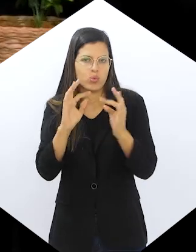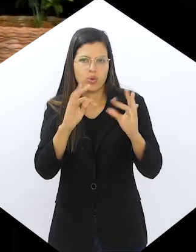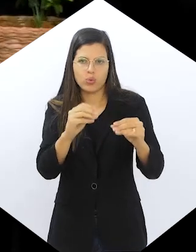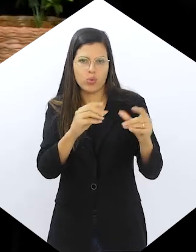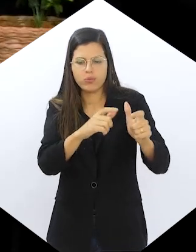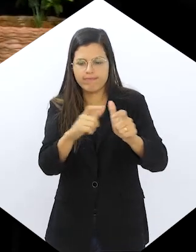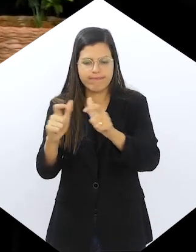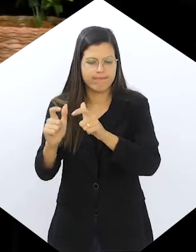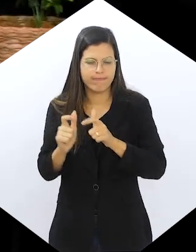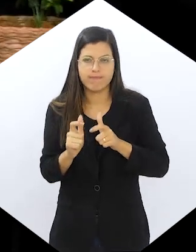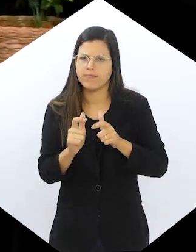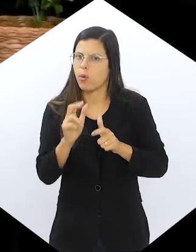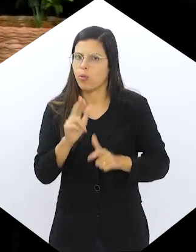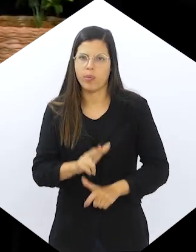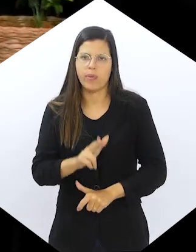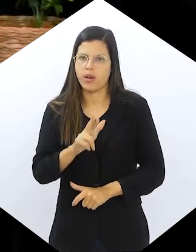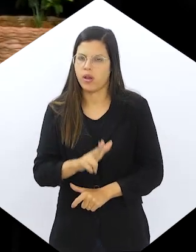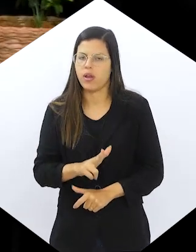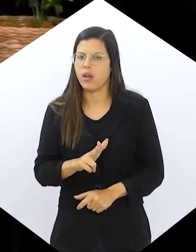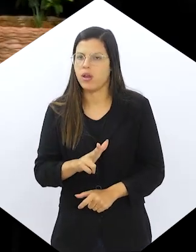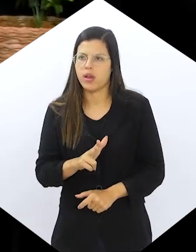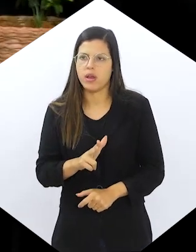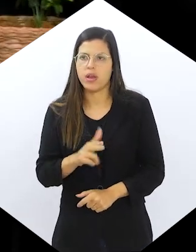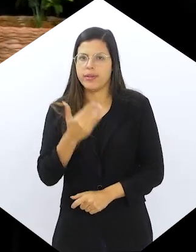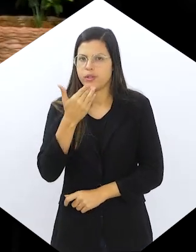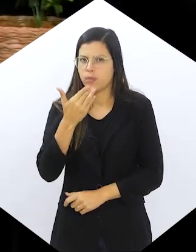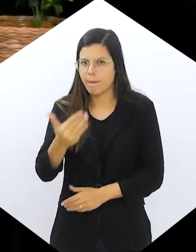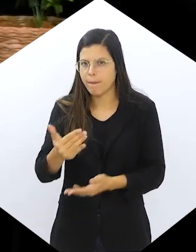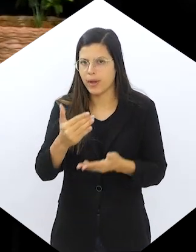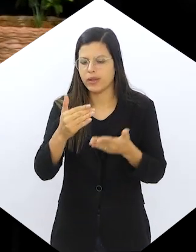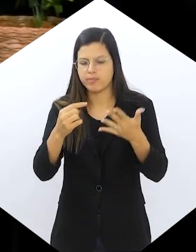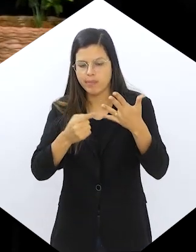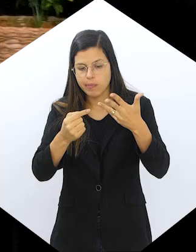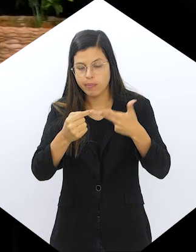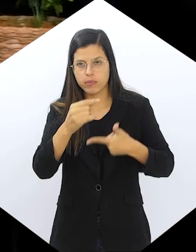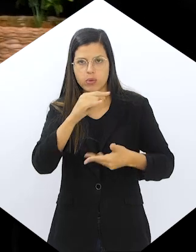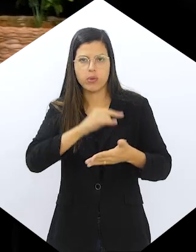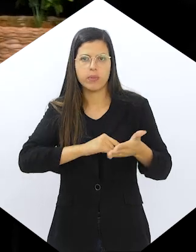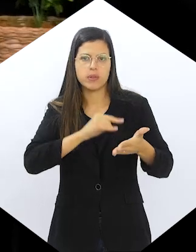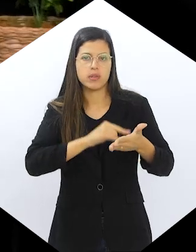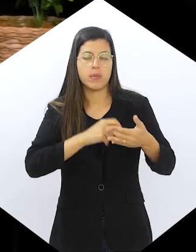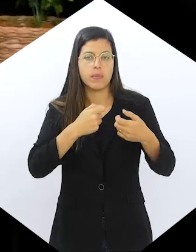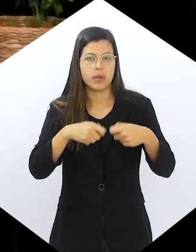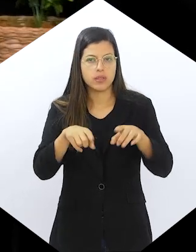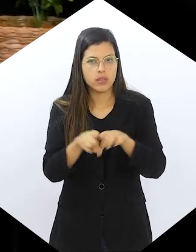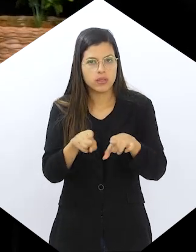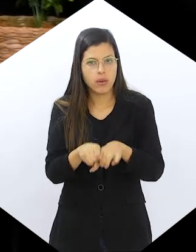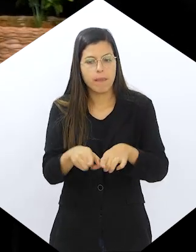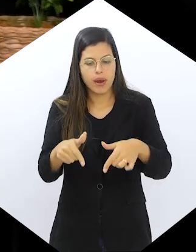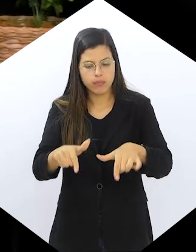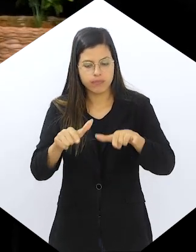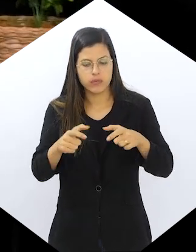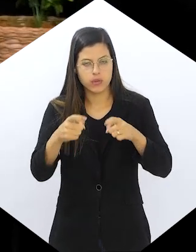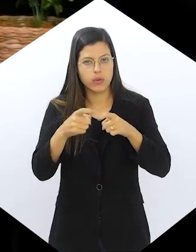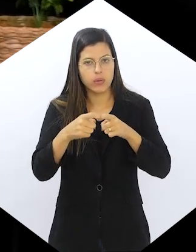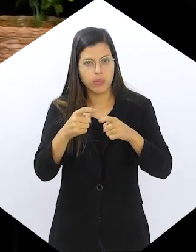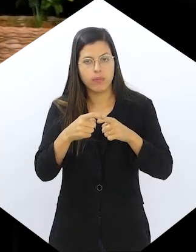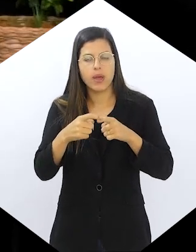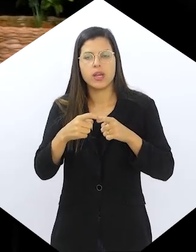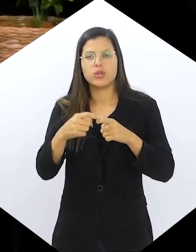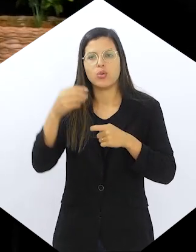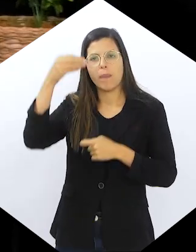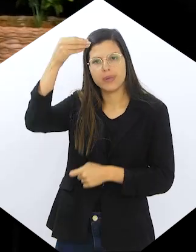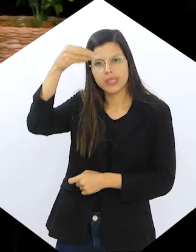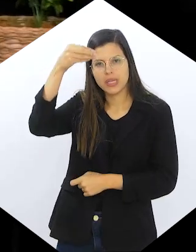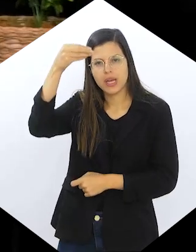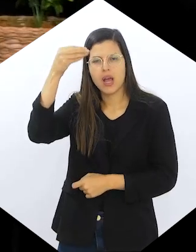animal em tudo quanto é lugar. E não é assim, né? A gente pede uma série de documentações, a pessoa tem que ter o laudo do psiquiatra, do psicólogo.